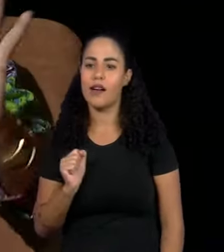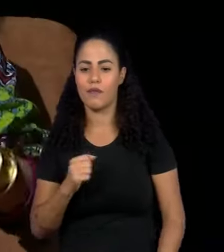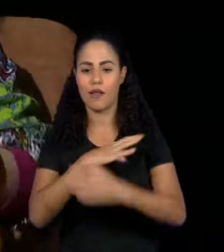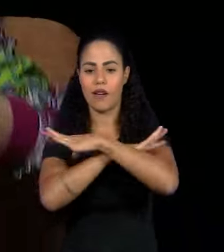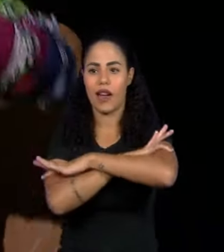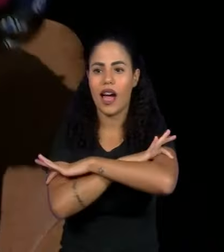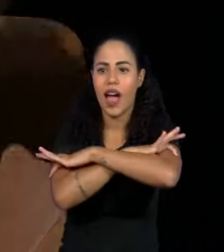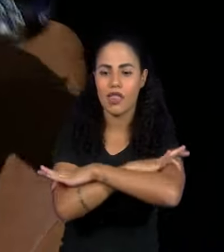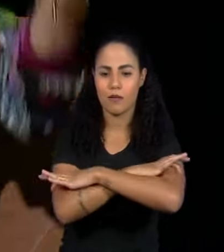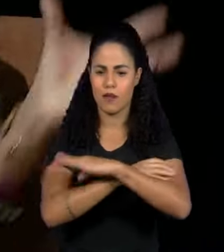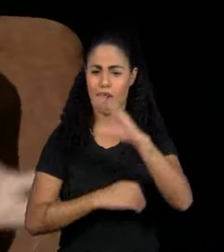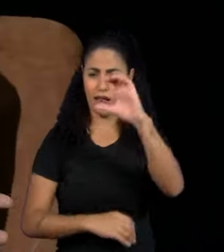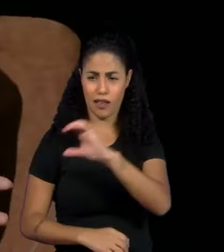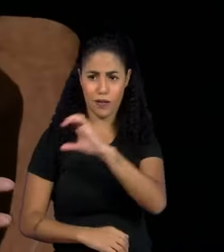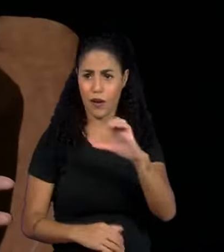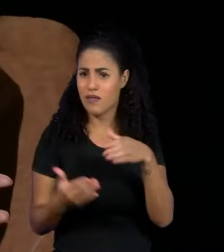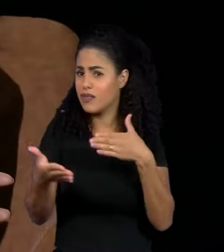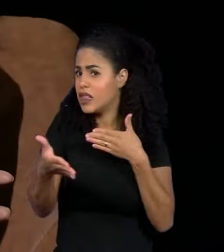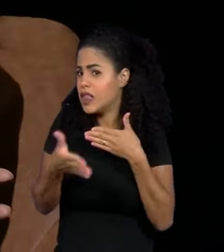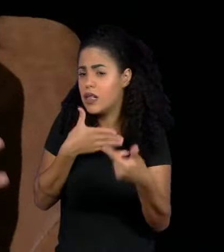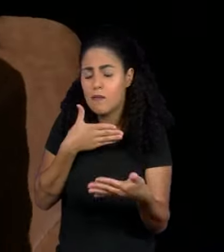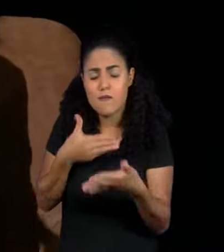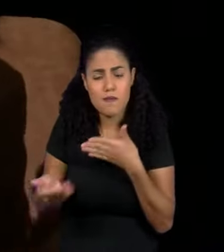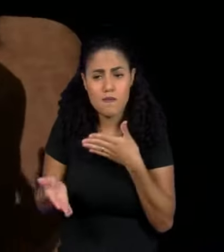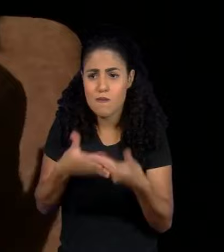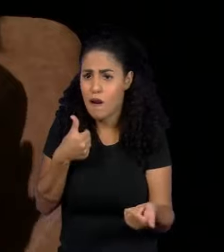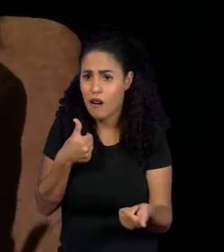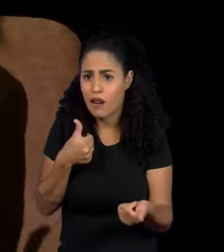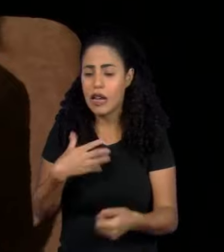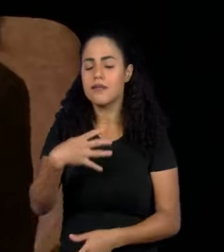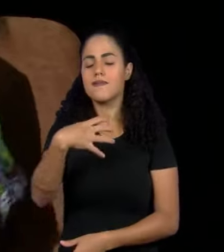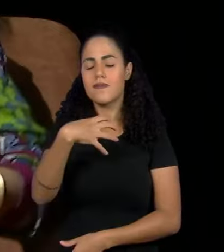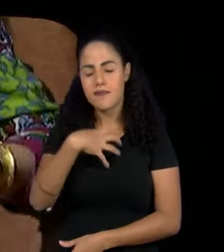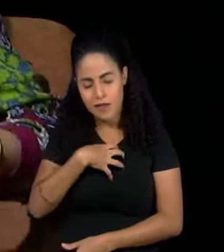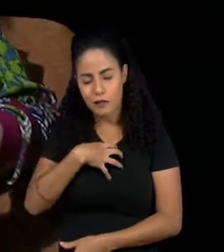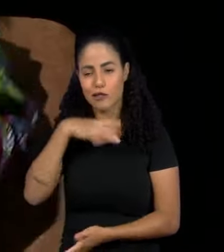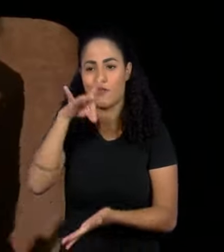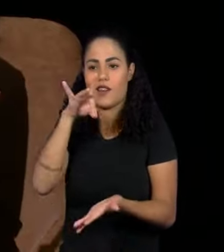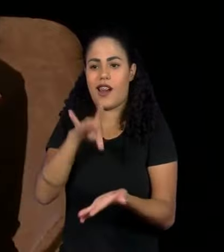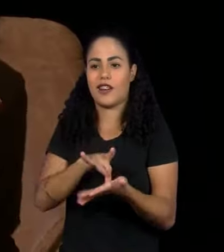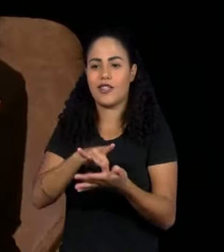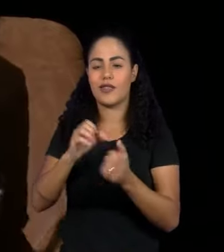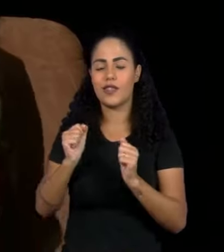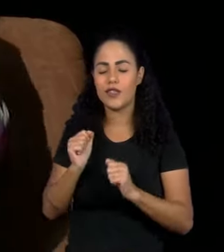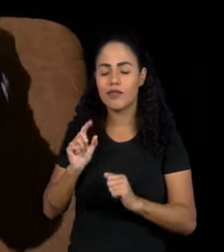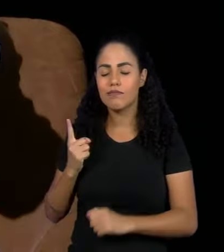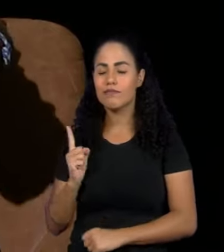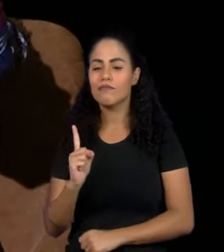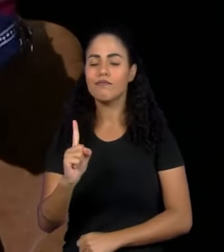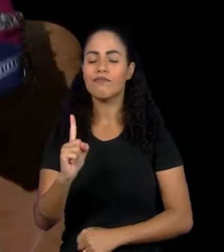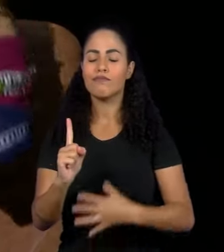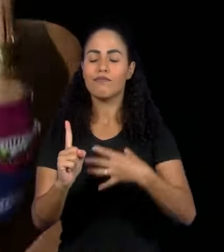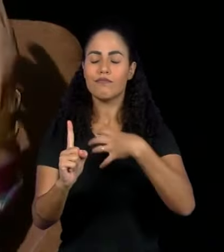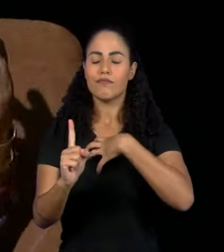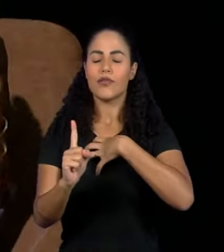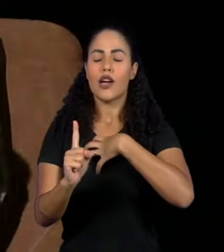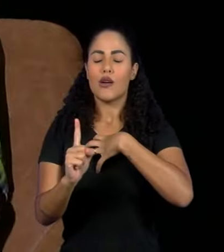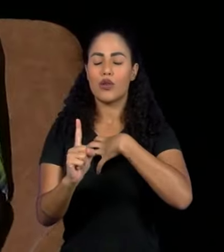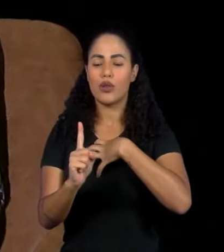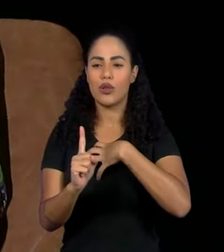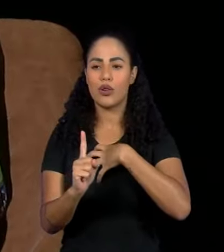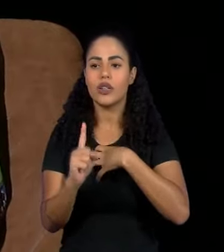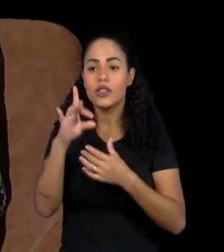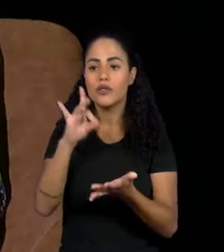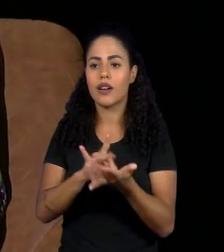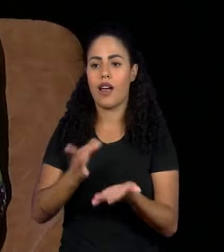se é católico, nada disso importa. Aquilo está ali, a gente sente, né? E assim também